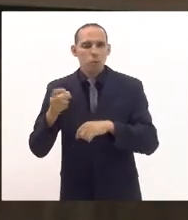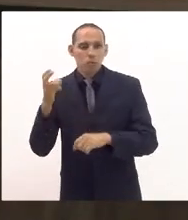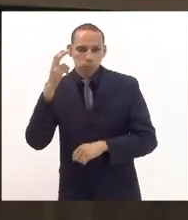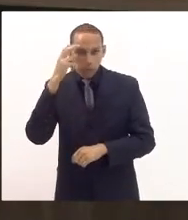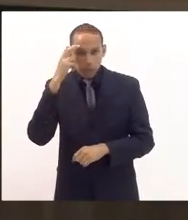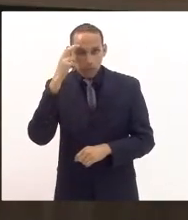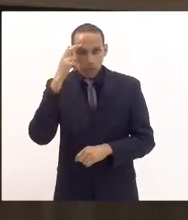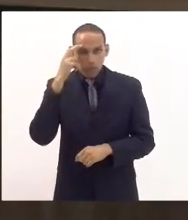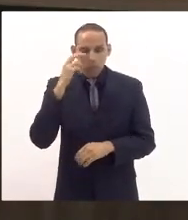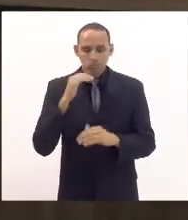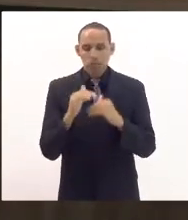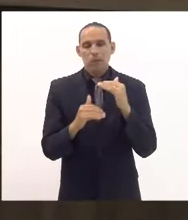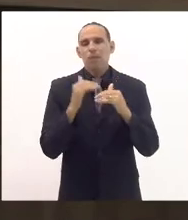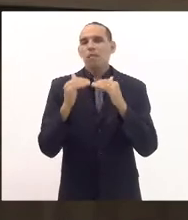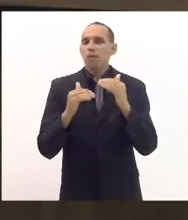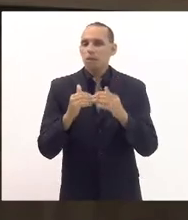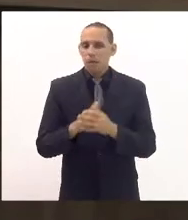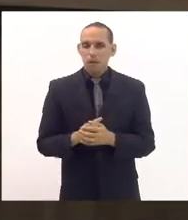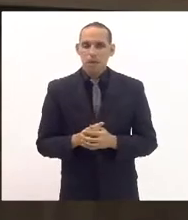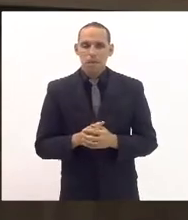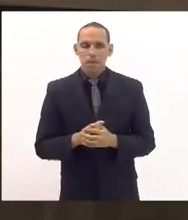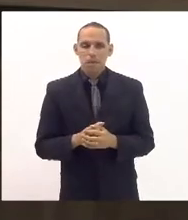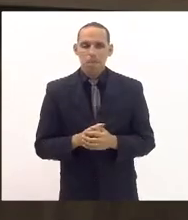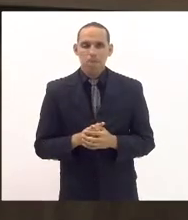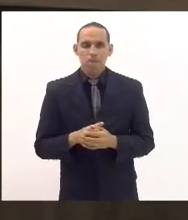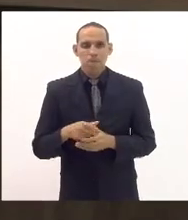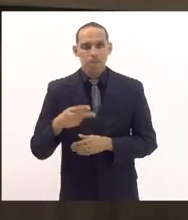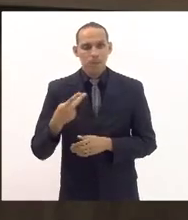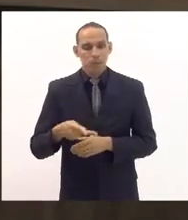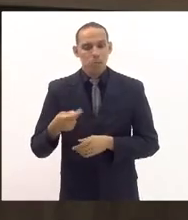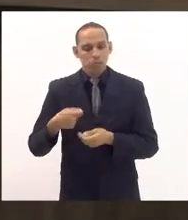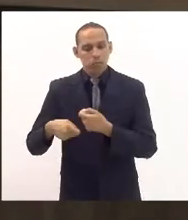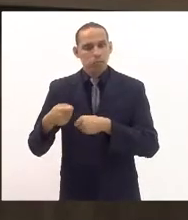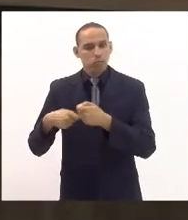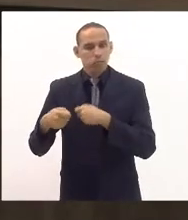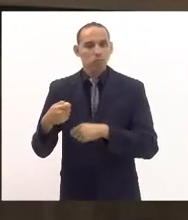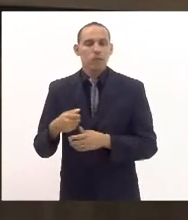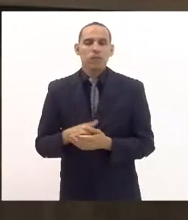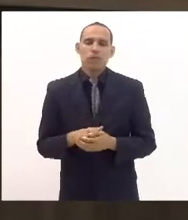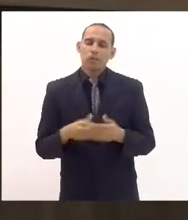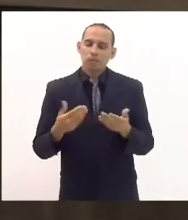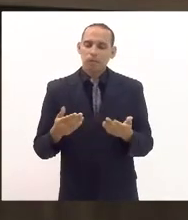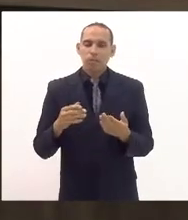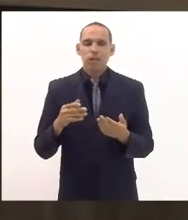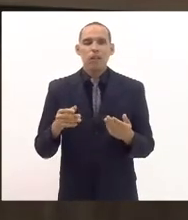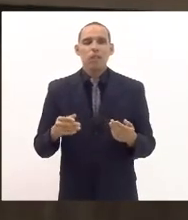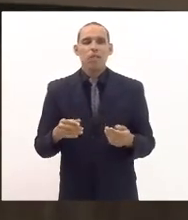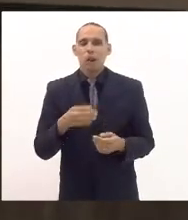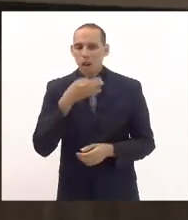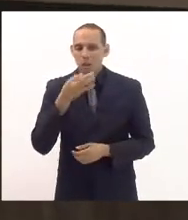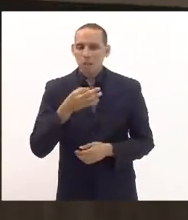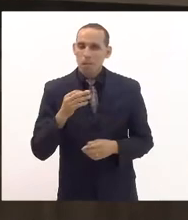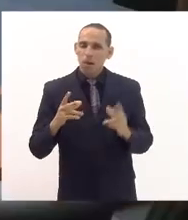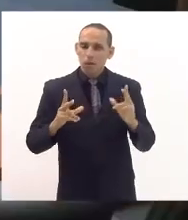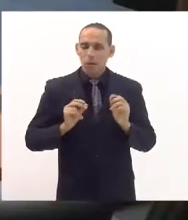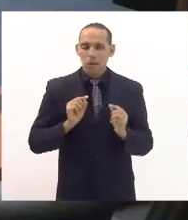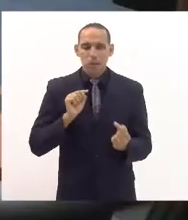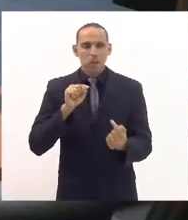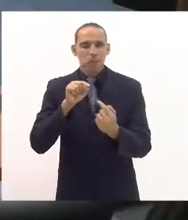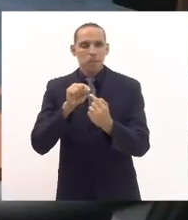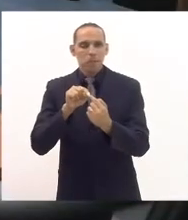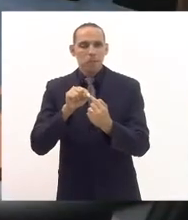tem a ver com o desenvolvimento econômico do Estado portanto aparecer no médico é favorável